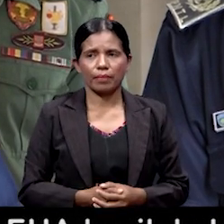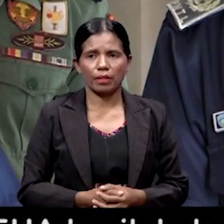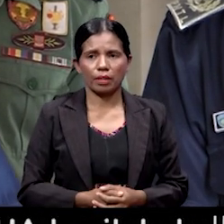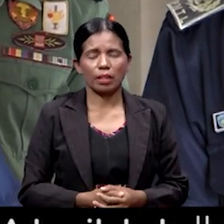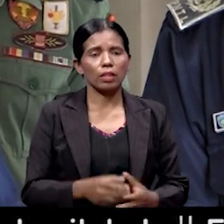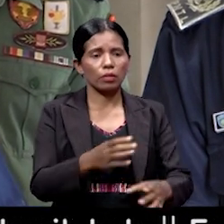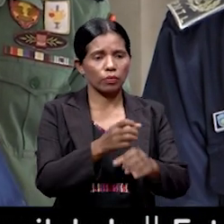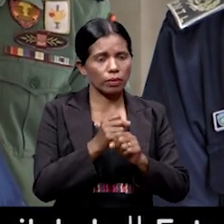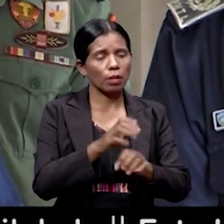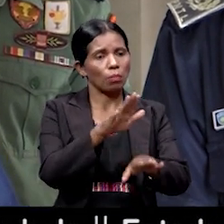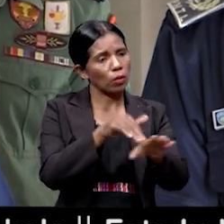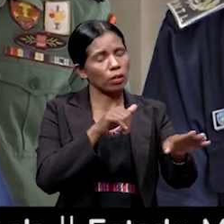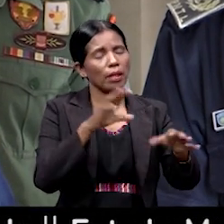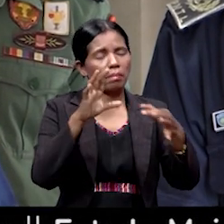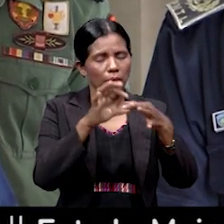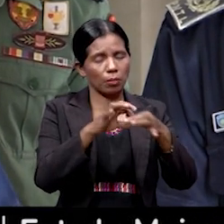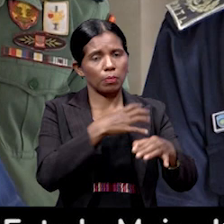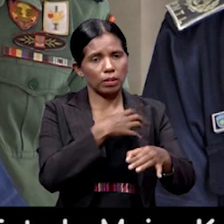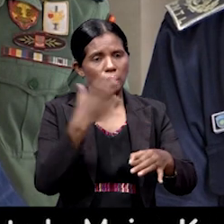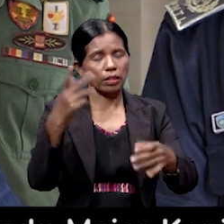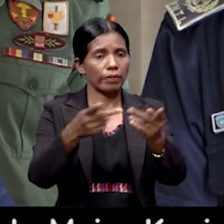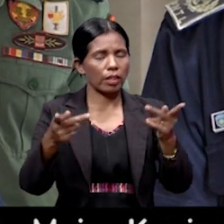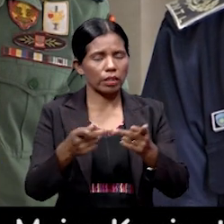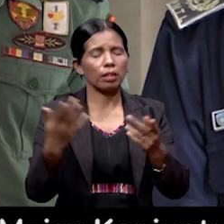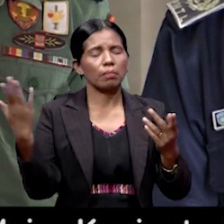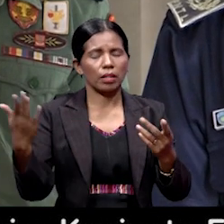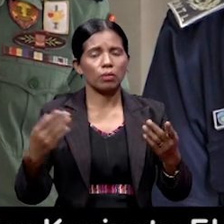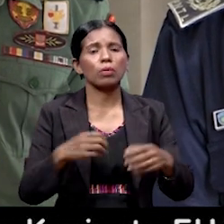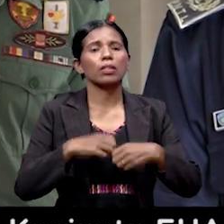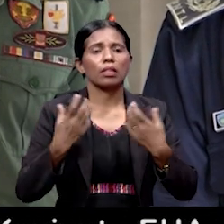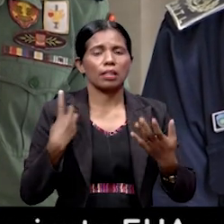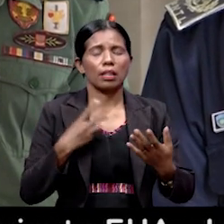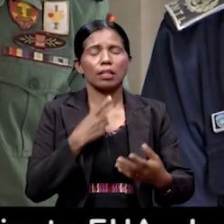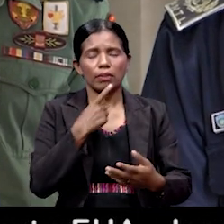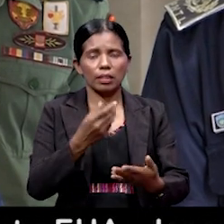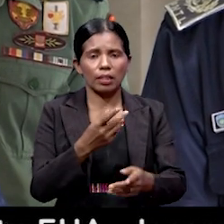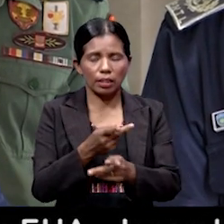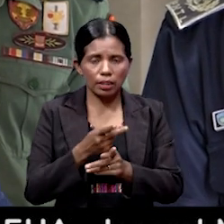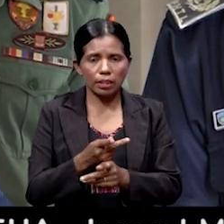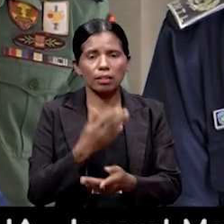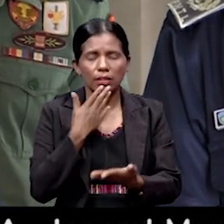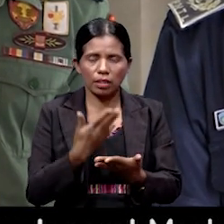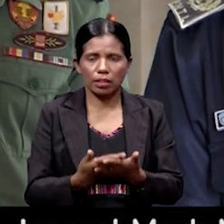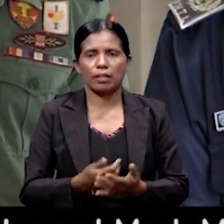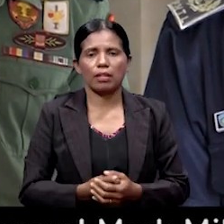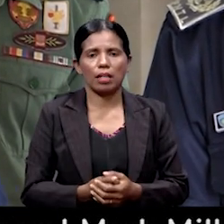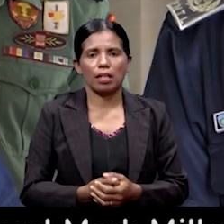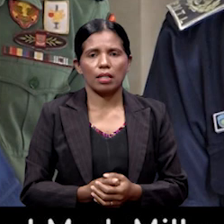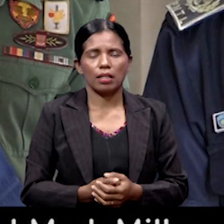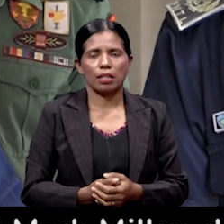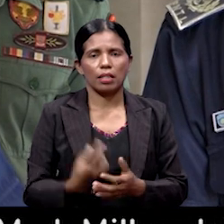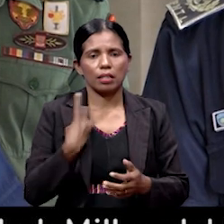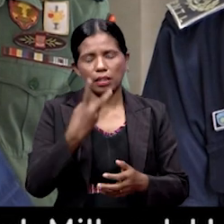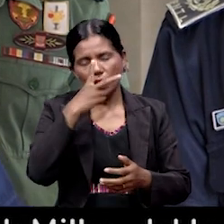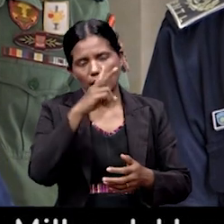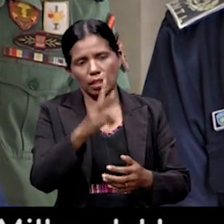membro Sira suposto, né? Mas tu garante que tá fatin se tá cria, né? Seguro. Kata halu ita sai ohin membro sira sene ba abang ne fatin ne lo